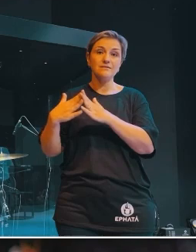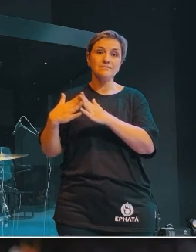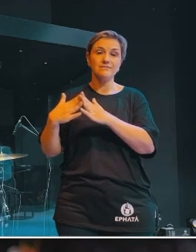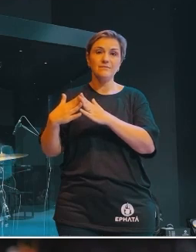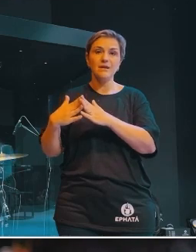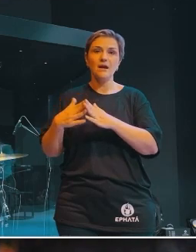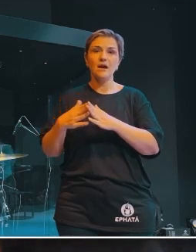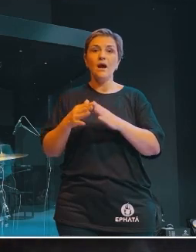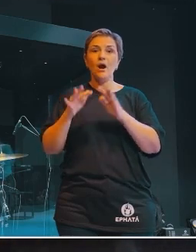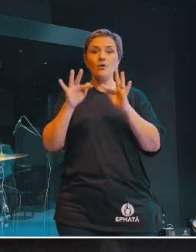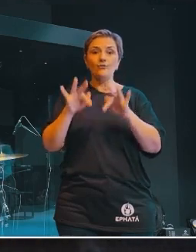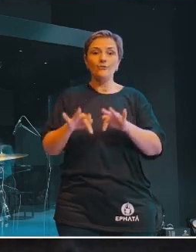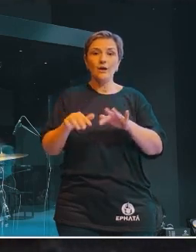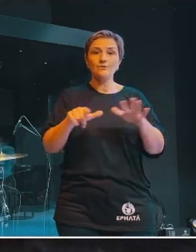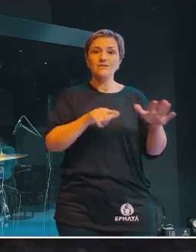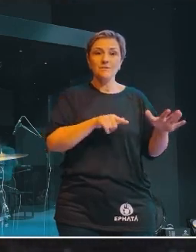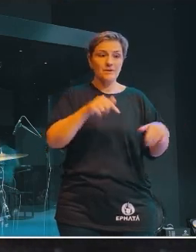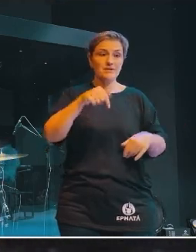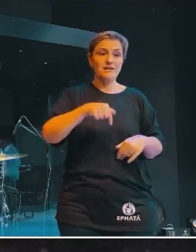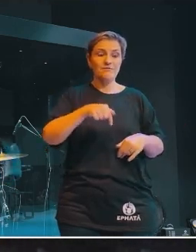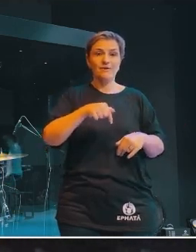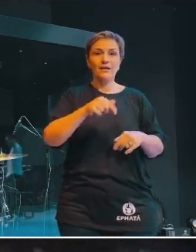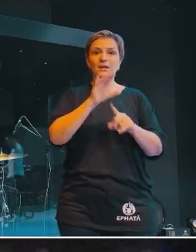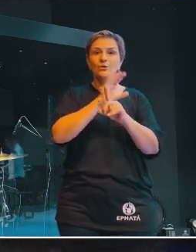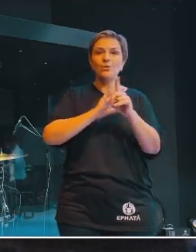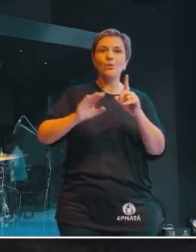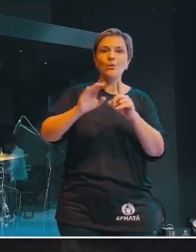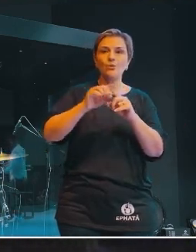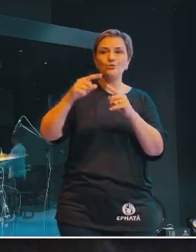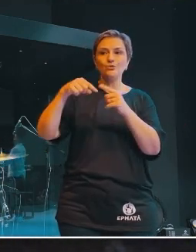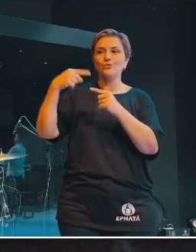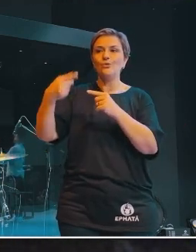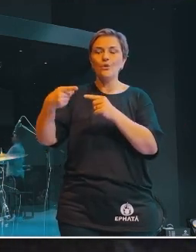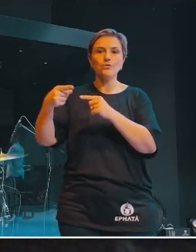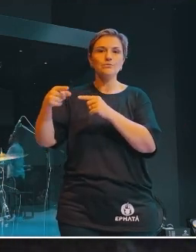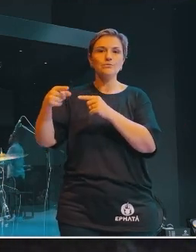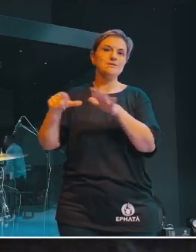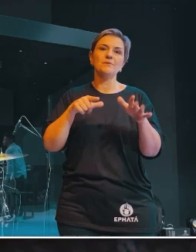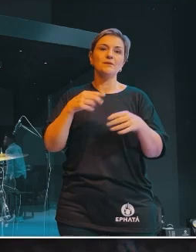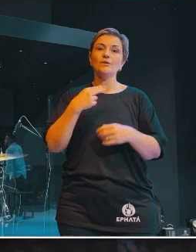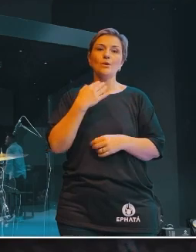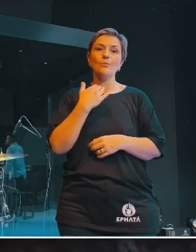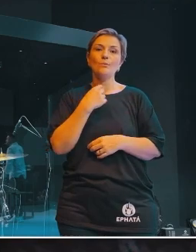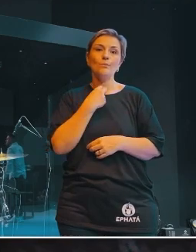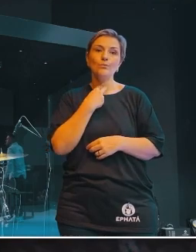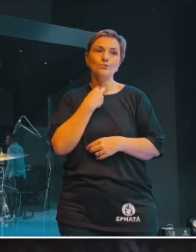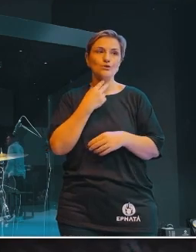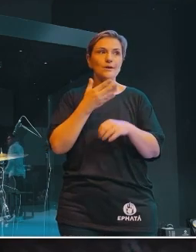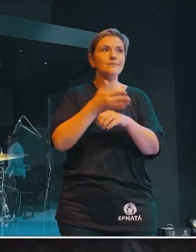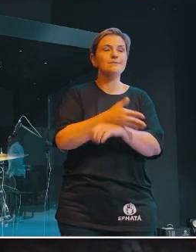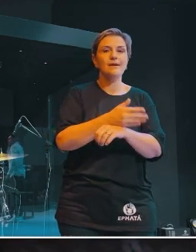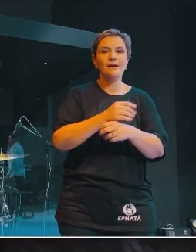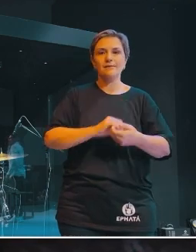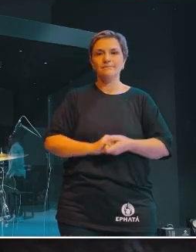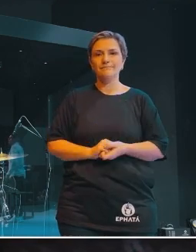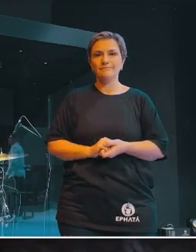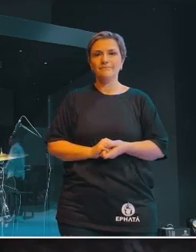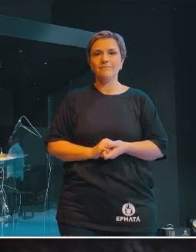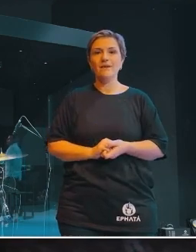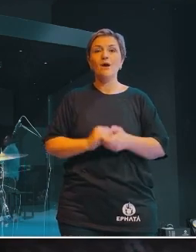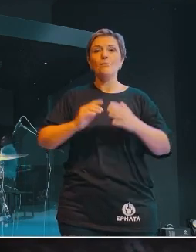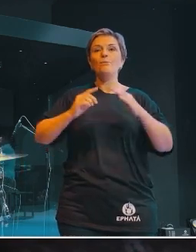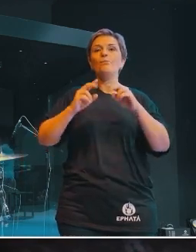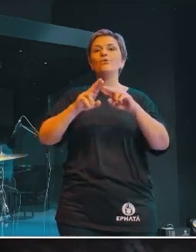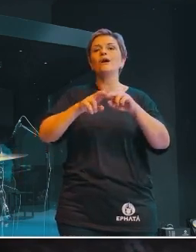Um final de semana nós estávamos aqui cultuando o Senhor. No outro final de semana nós não podíamos mais acessar esse lugar. Uma